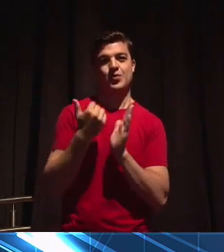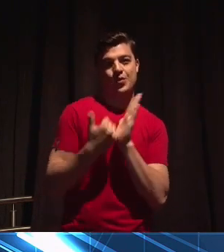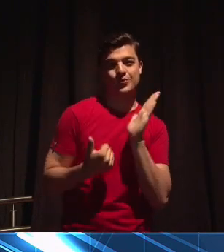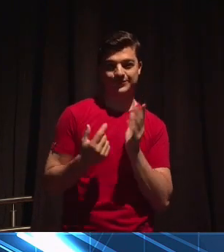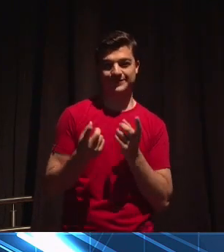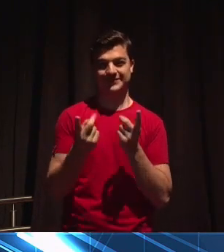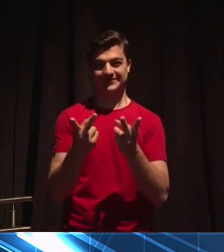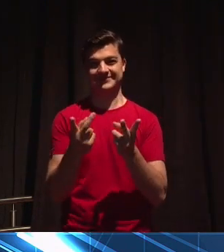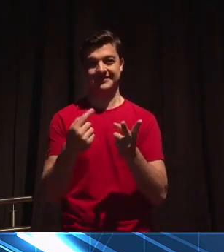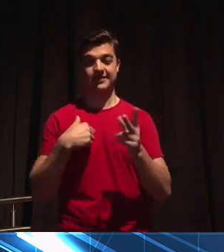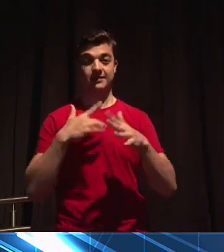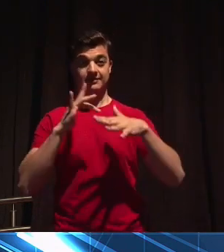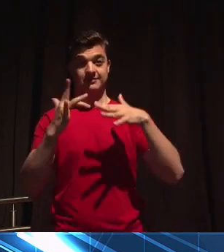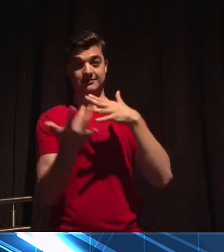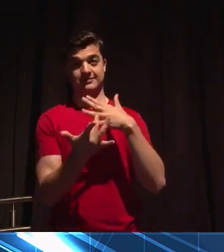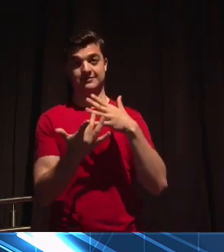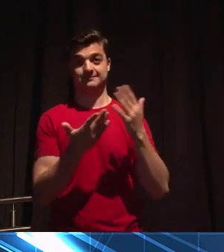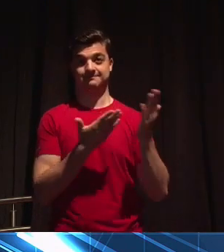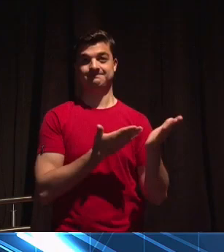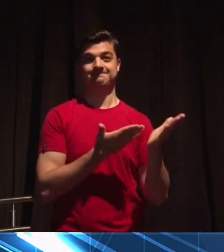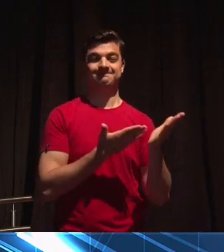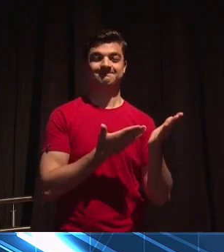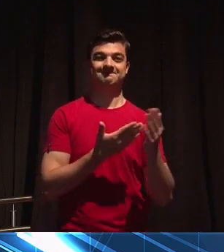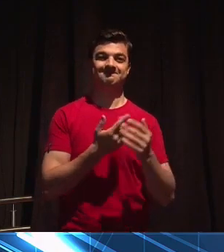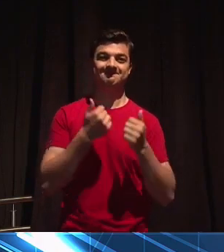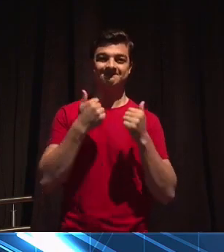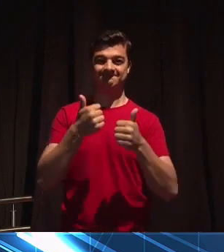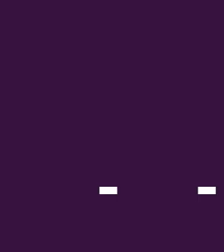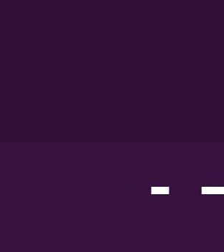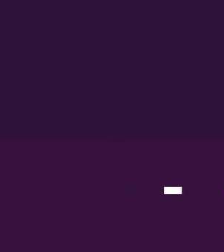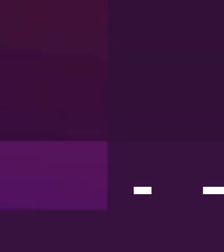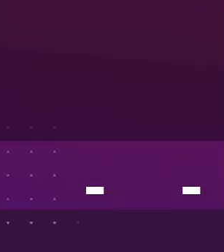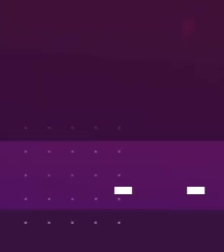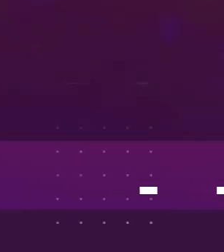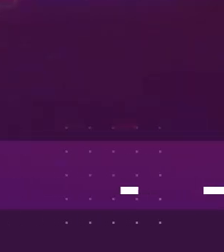aqueles LinkedIn Alexandre Aquiles e é isso